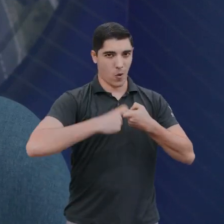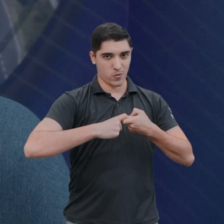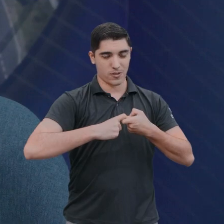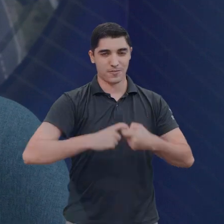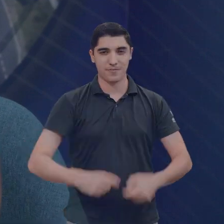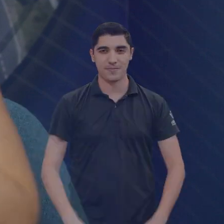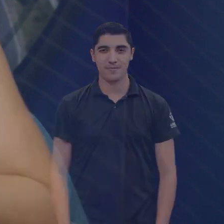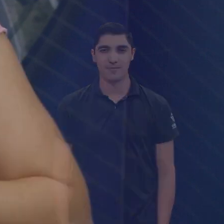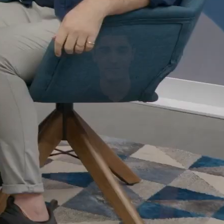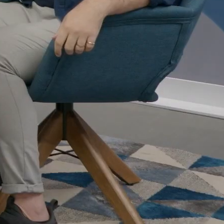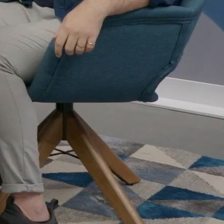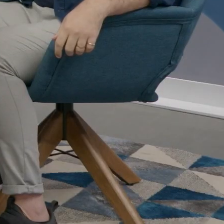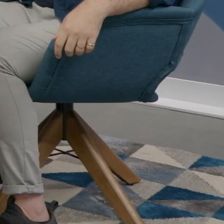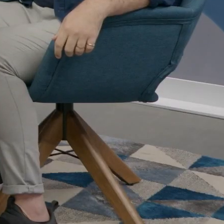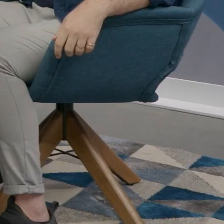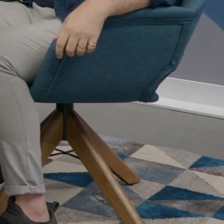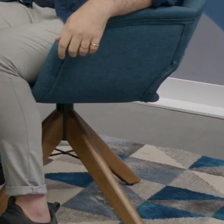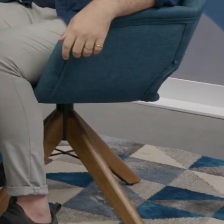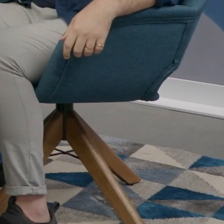rapidinho.